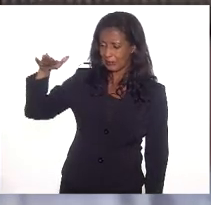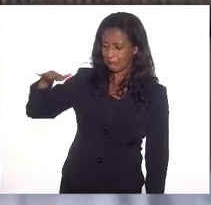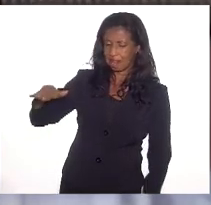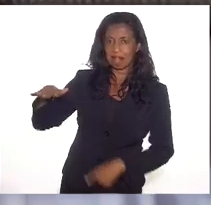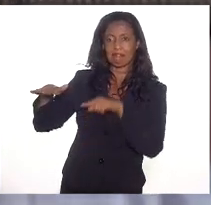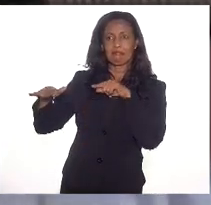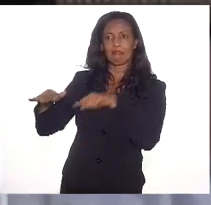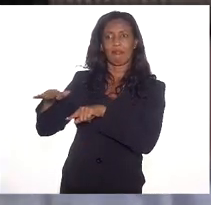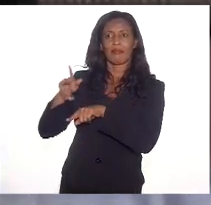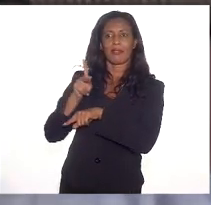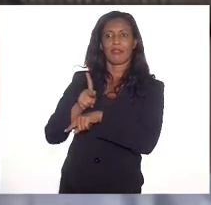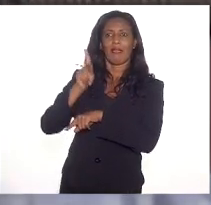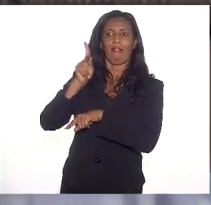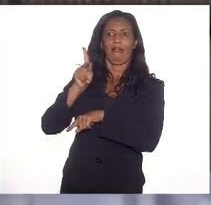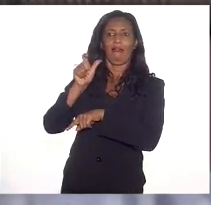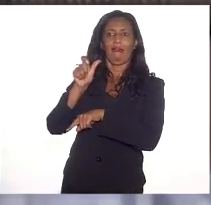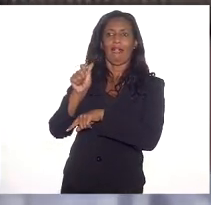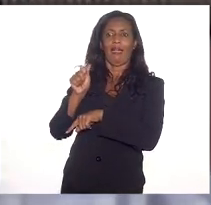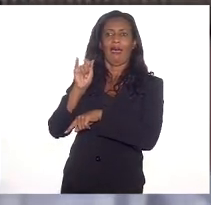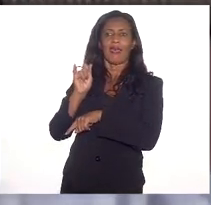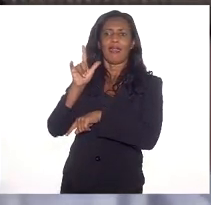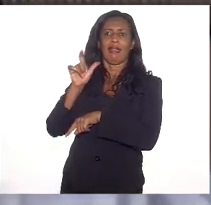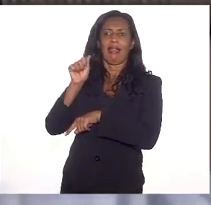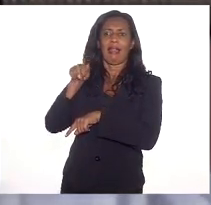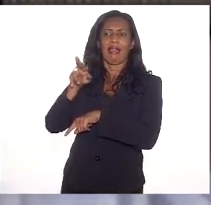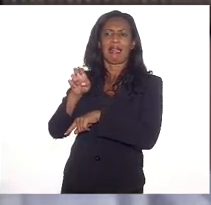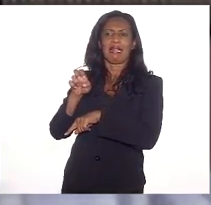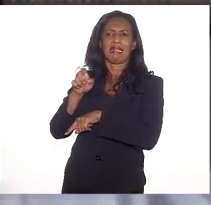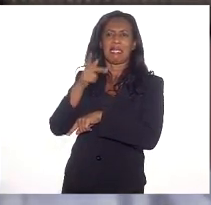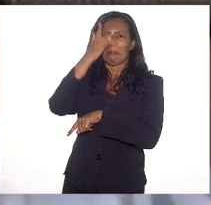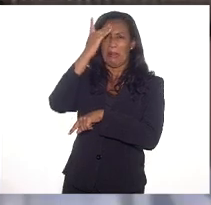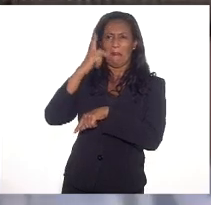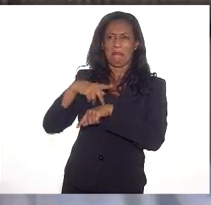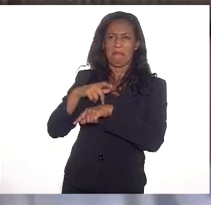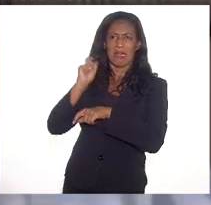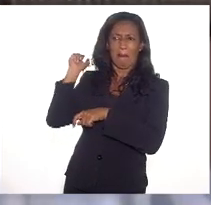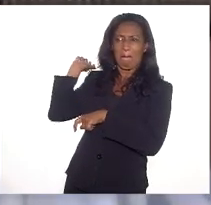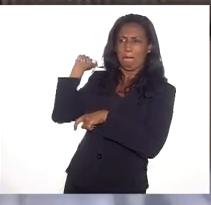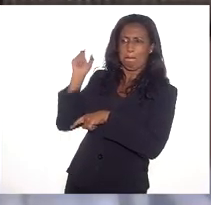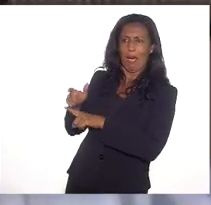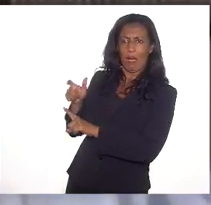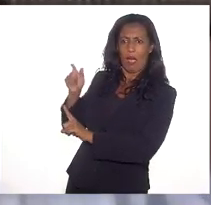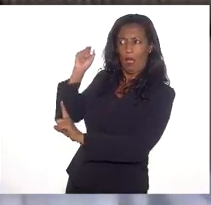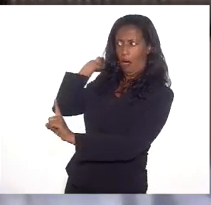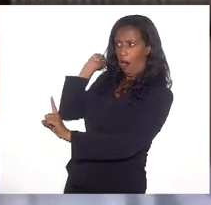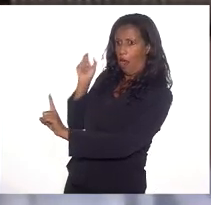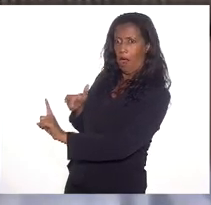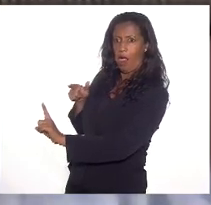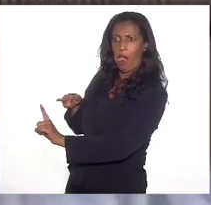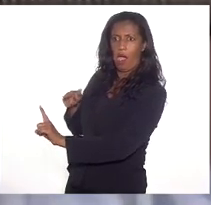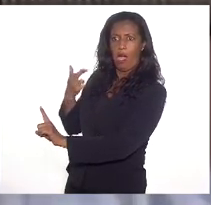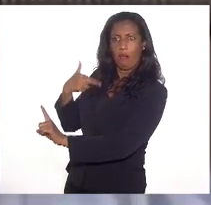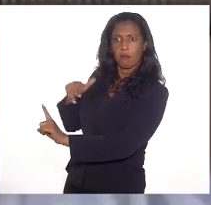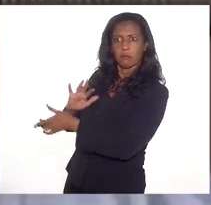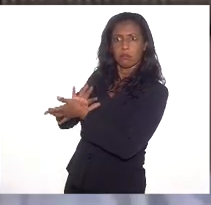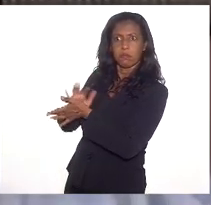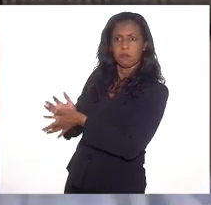Kailane, que foi apedrejada em Cordovil. Vale lembrar que essa ação violenta e racista ela